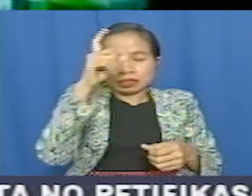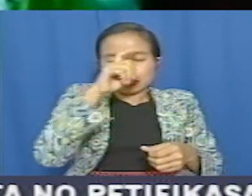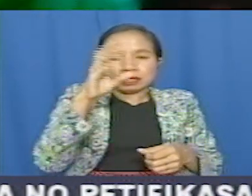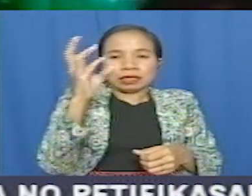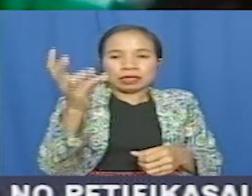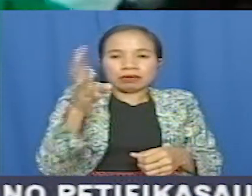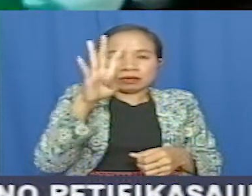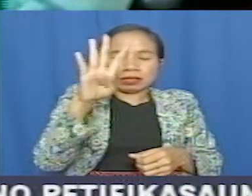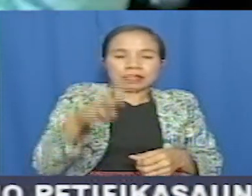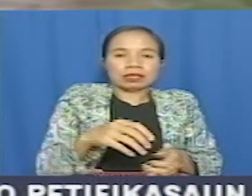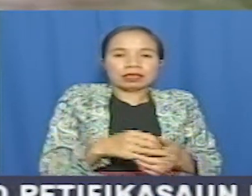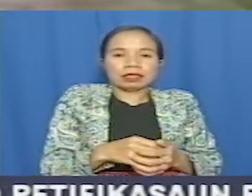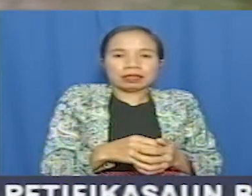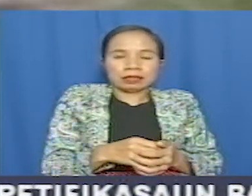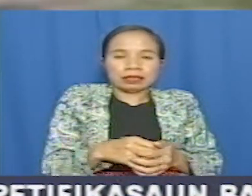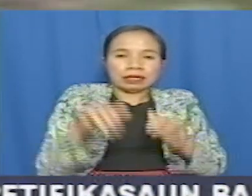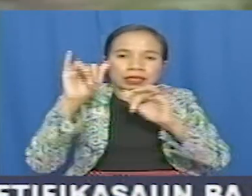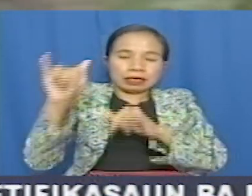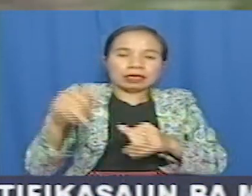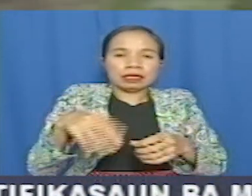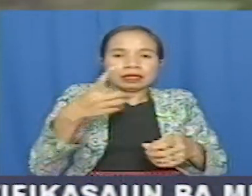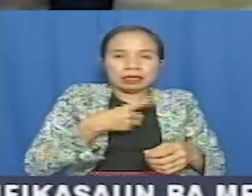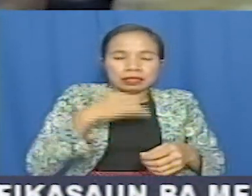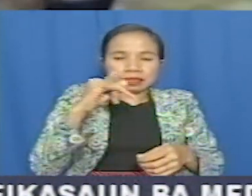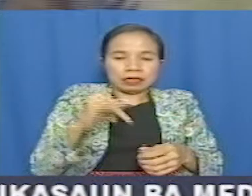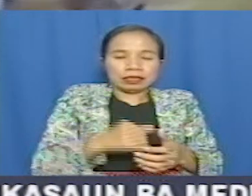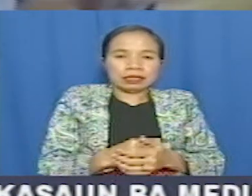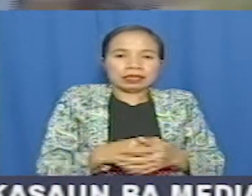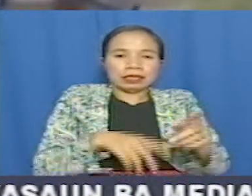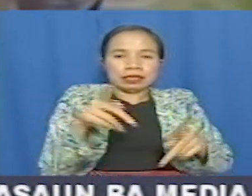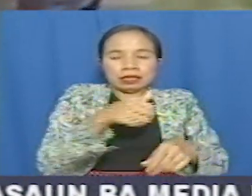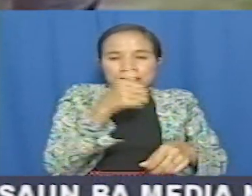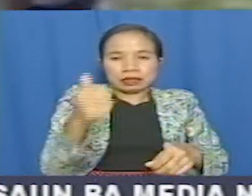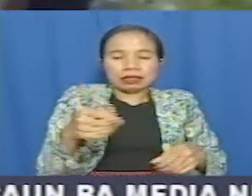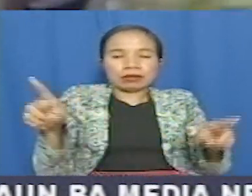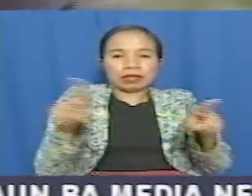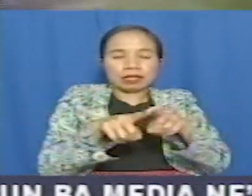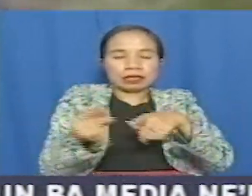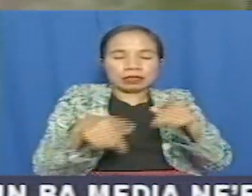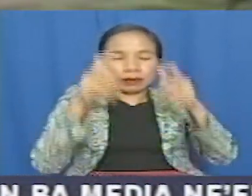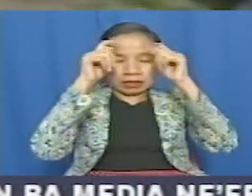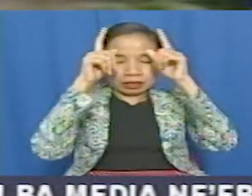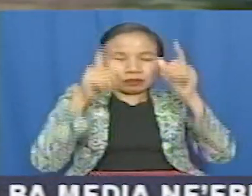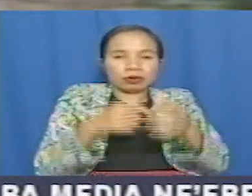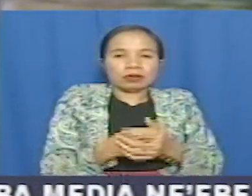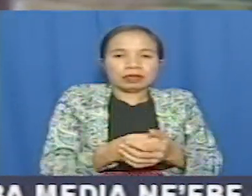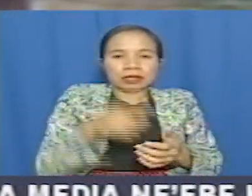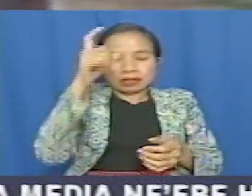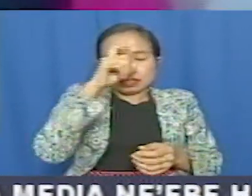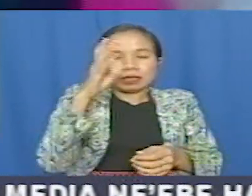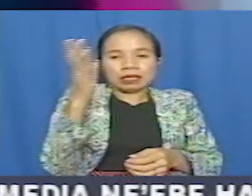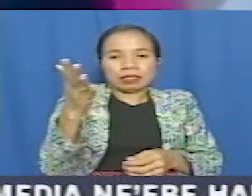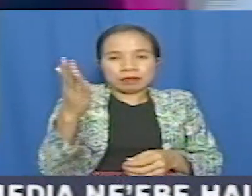nulo resinhat, no durante né, hela e hadili. No ida seluk, nudar timoroan, ho idadi lima